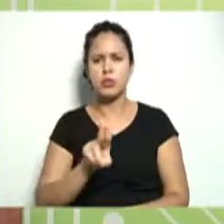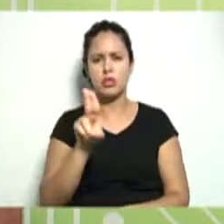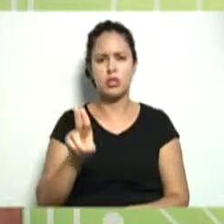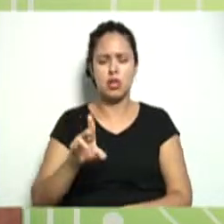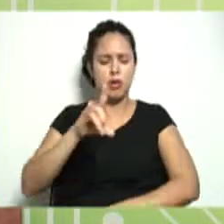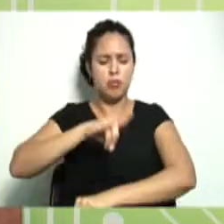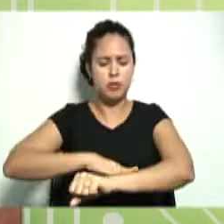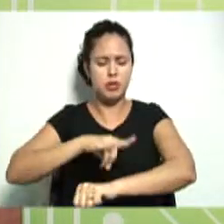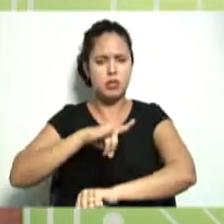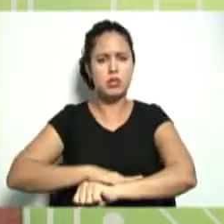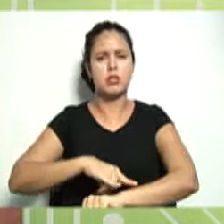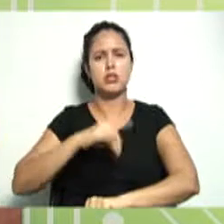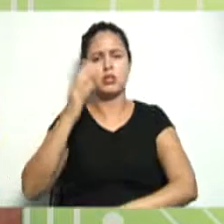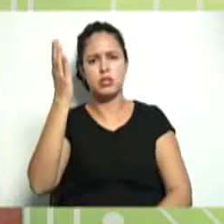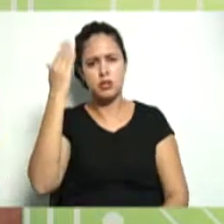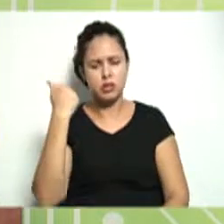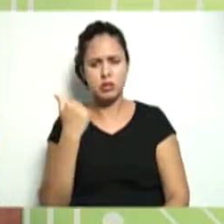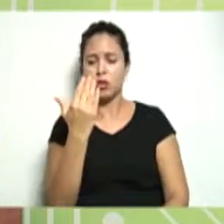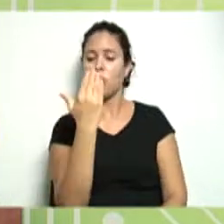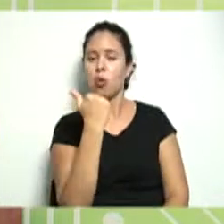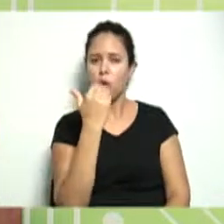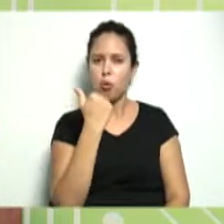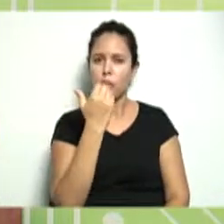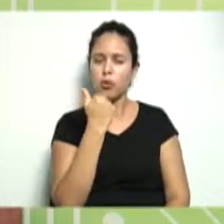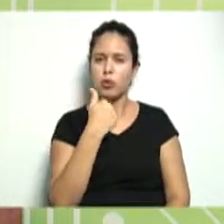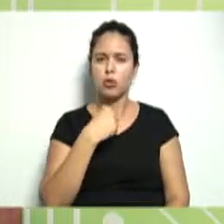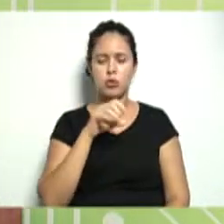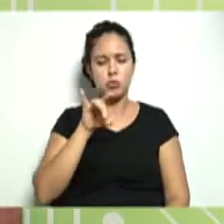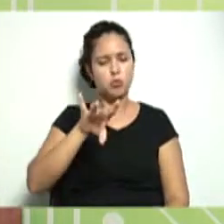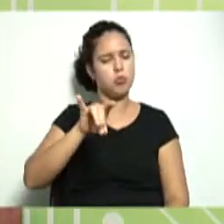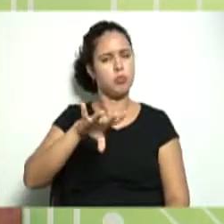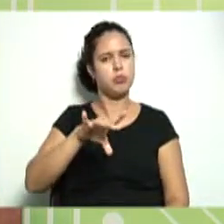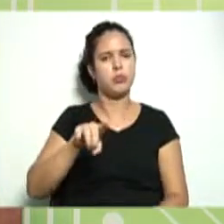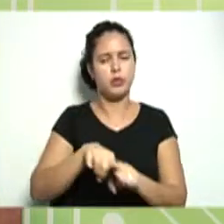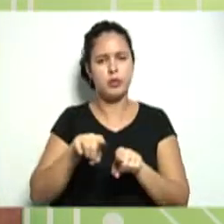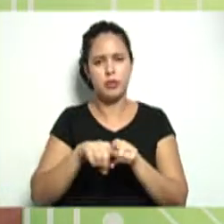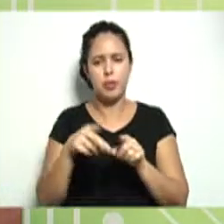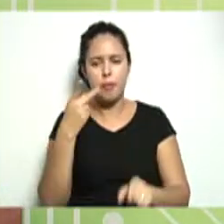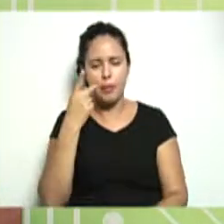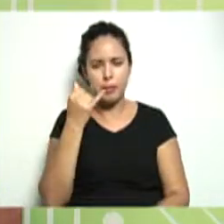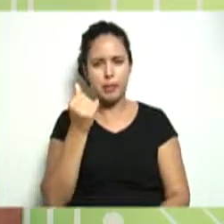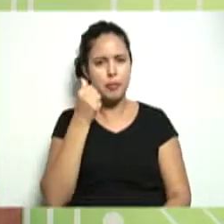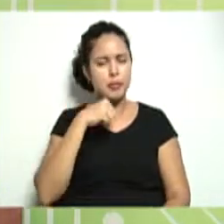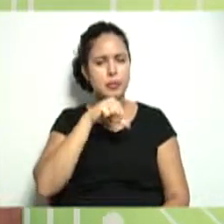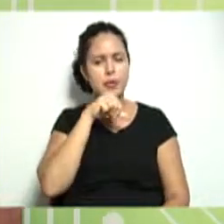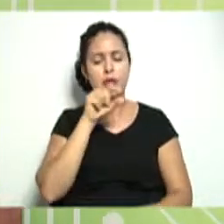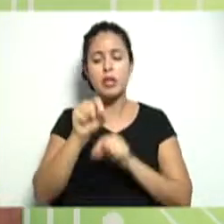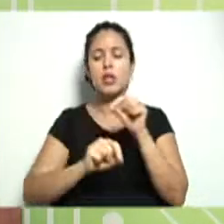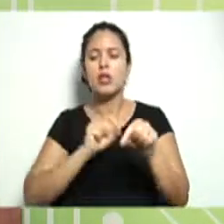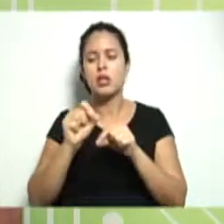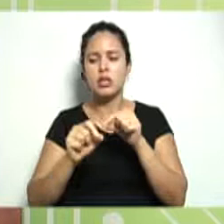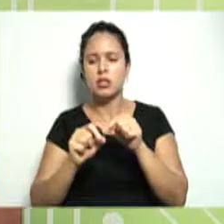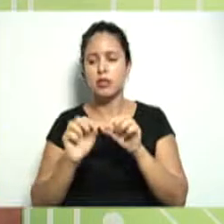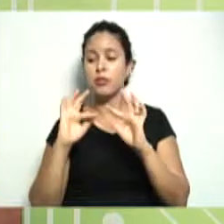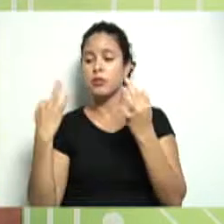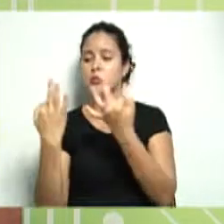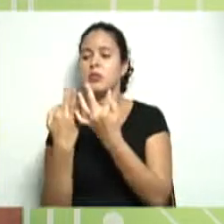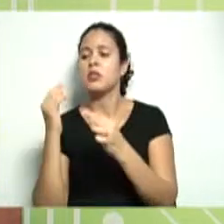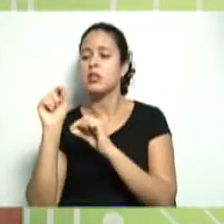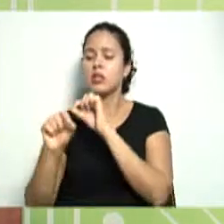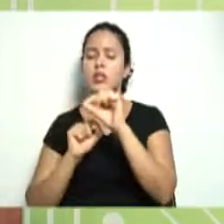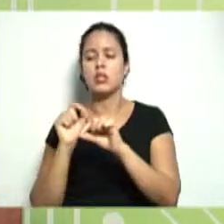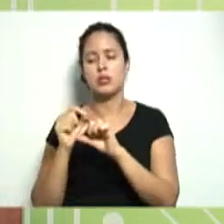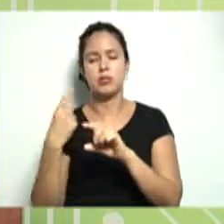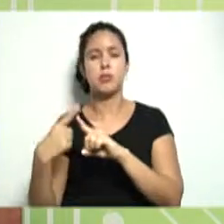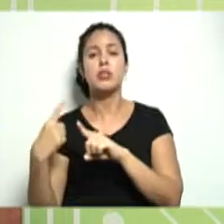comer sozinha, ela já sabe quem são os seus pais, ela já sabe quem são as pessoas do seu convívio. Por quê? Porque